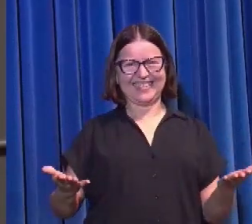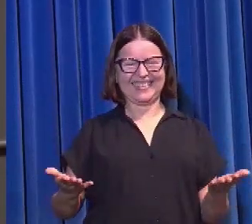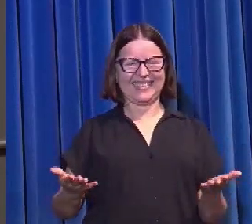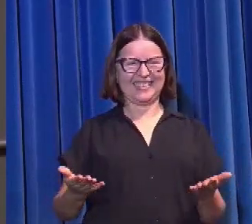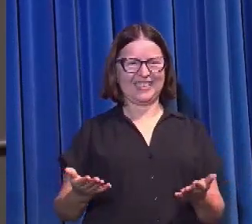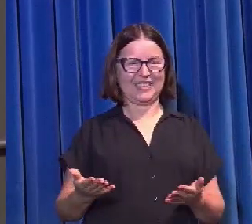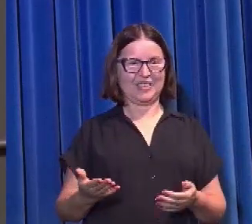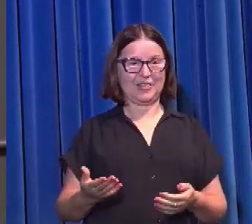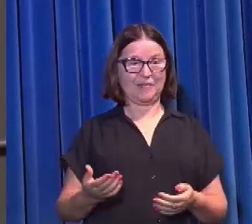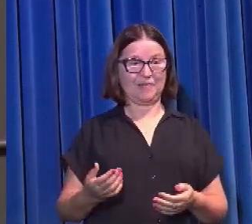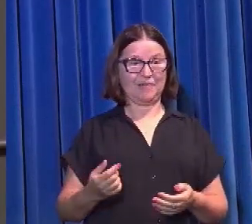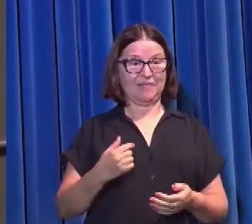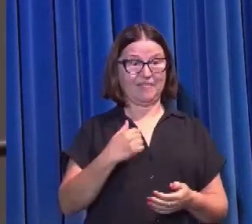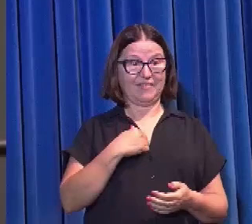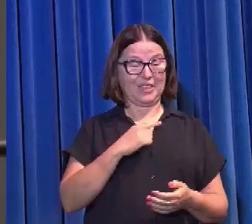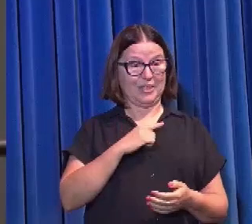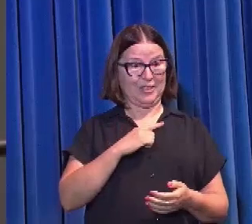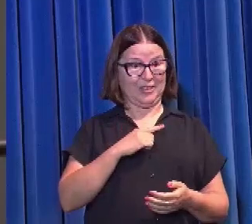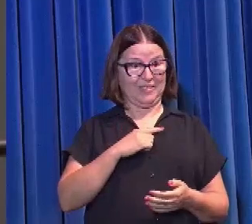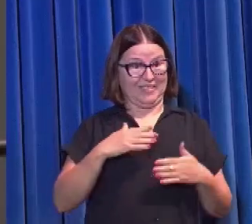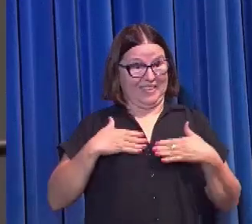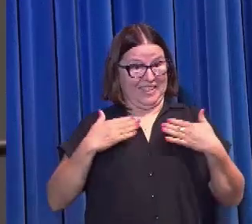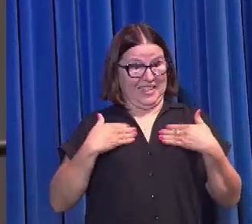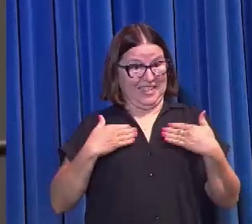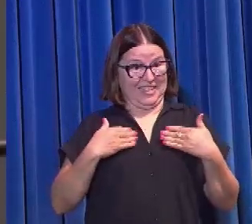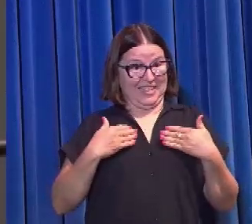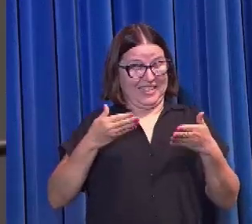Eu tive o privilégio de nascer na igreja